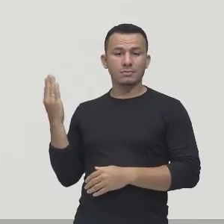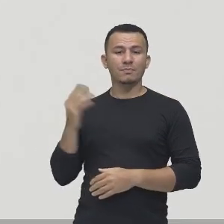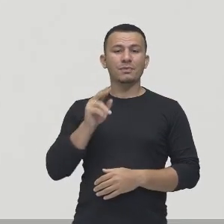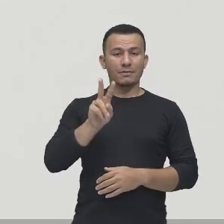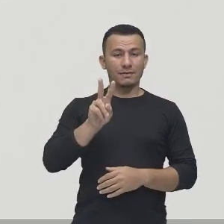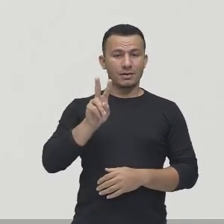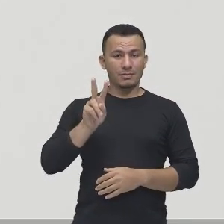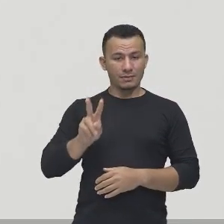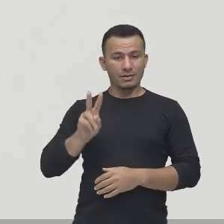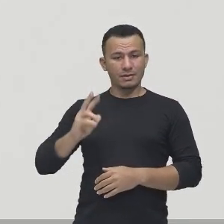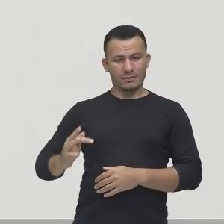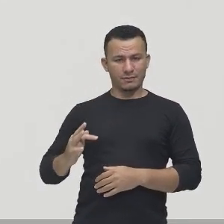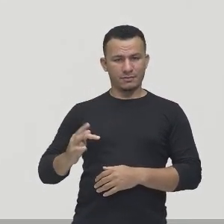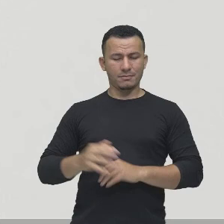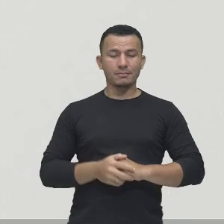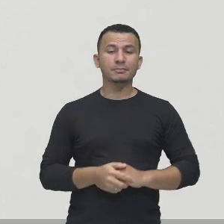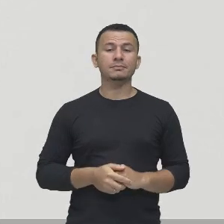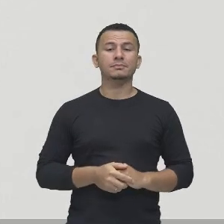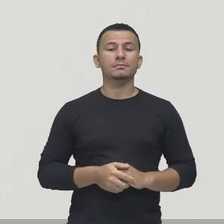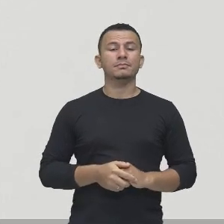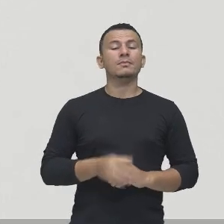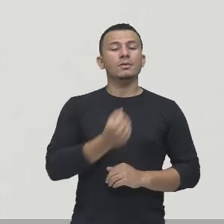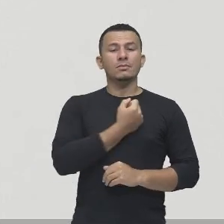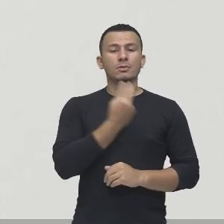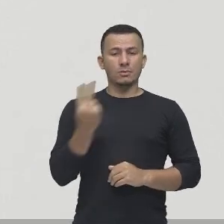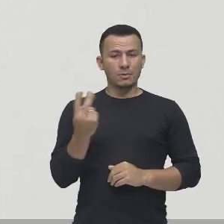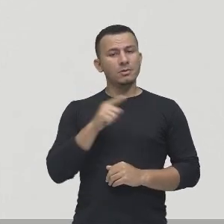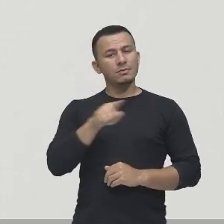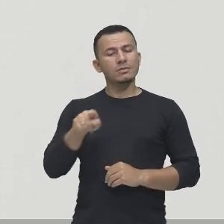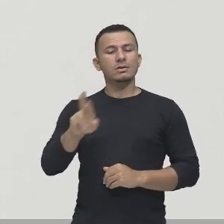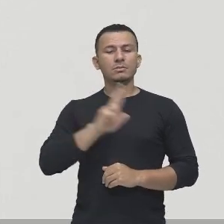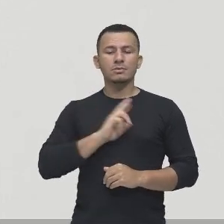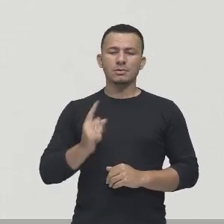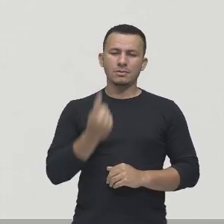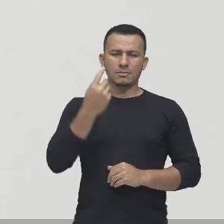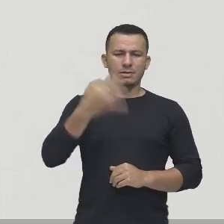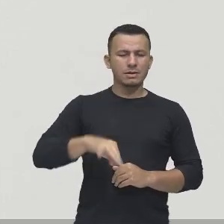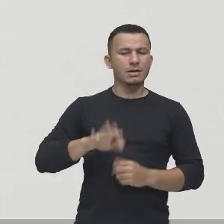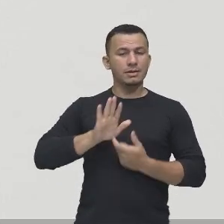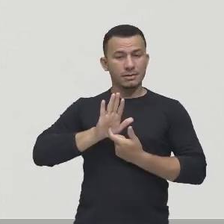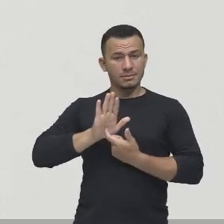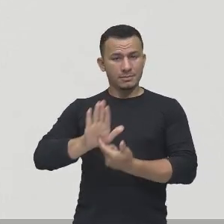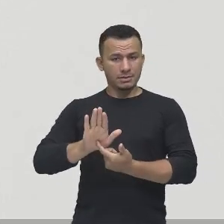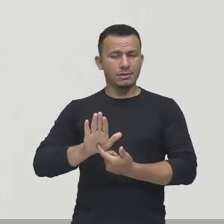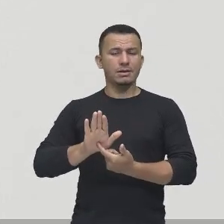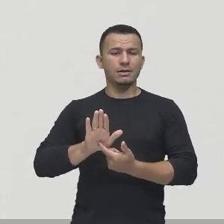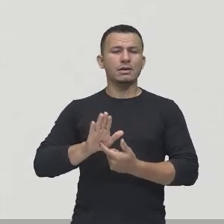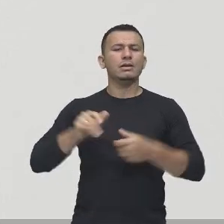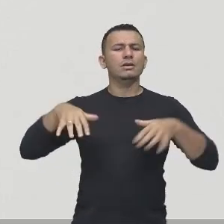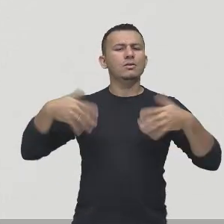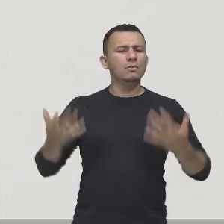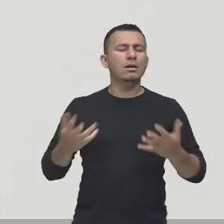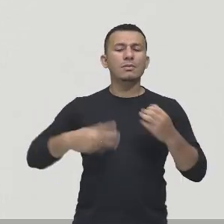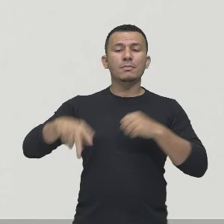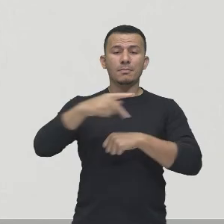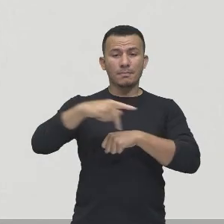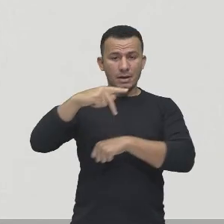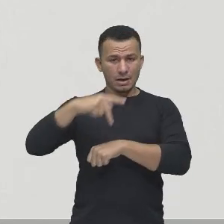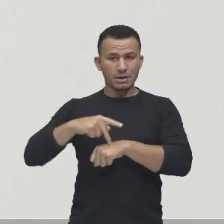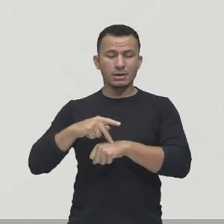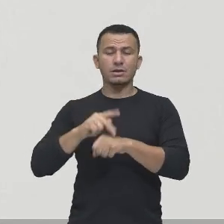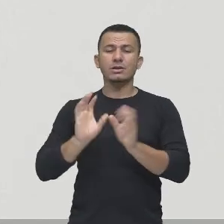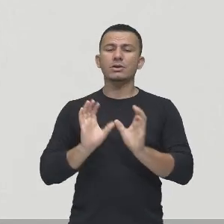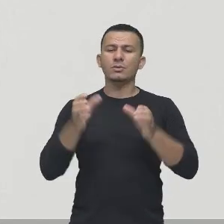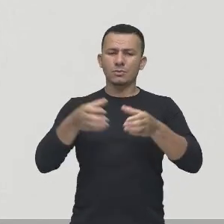VVF. Né? Vamos à segunda questão, você deveria marcar a alternativa correta, que mostra aí quais são os países